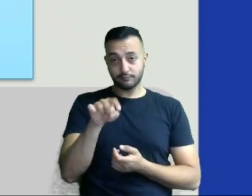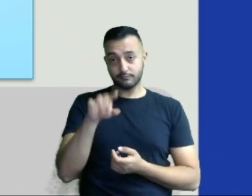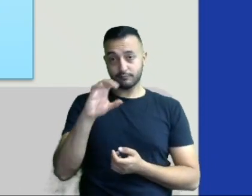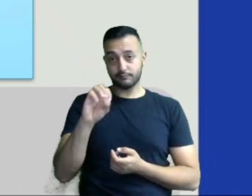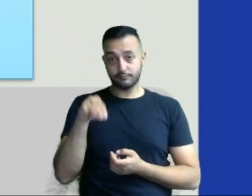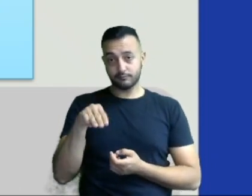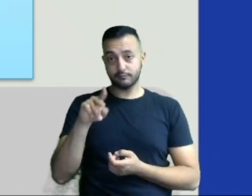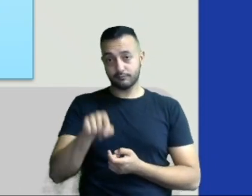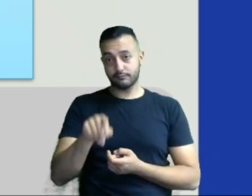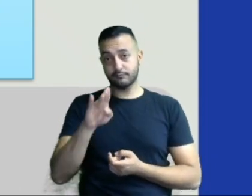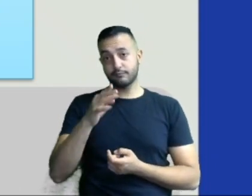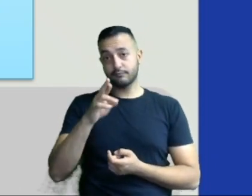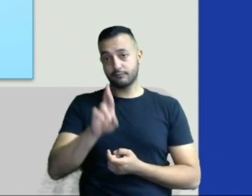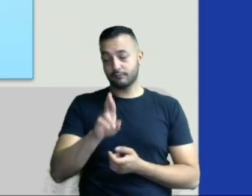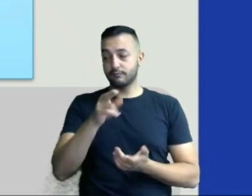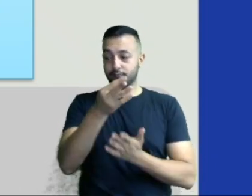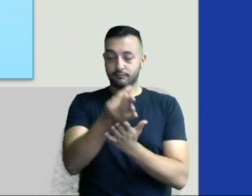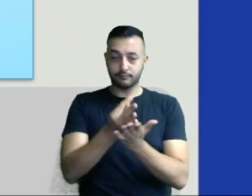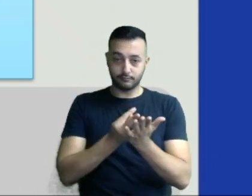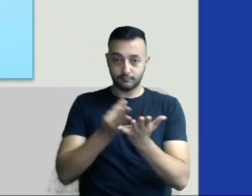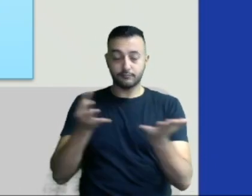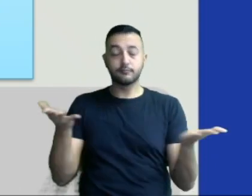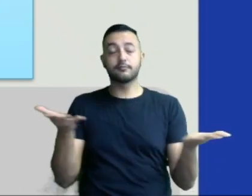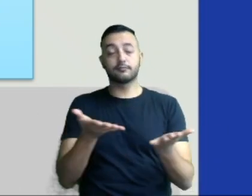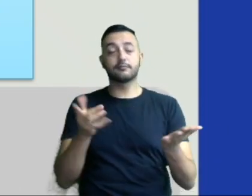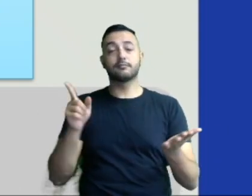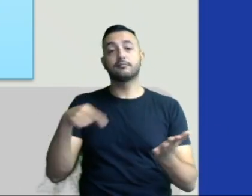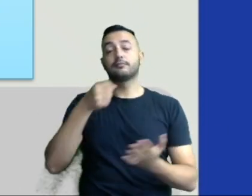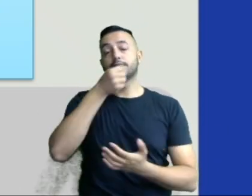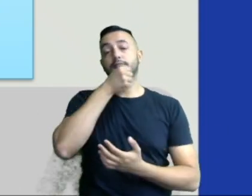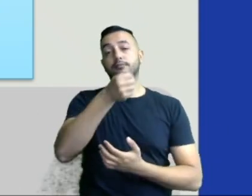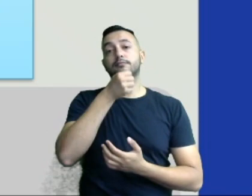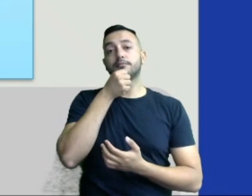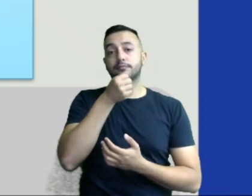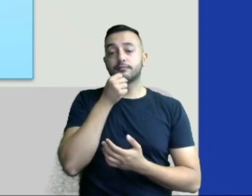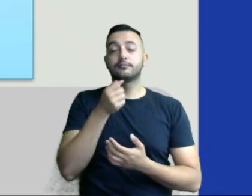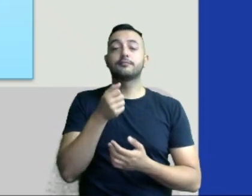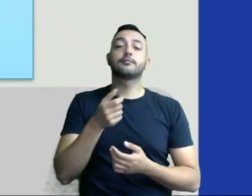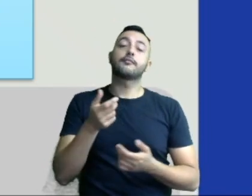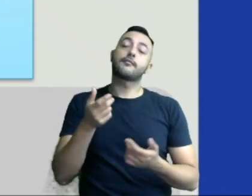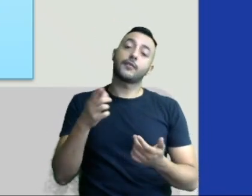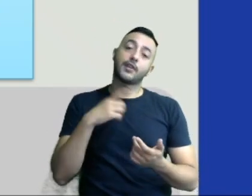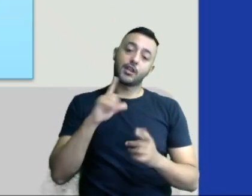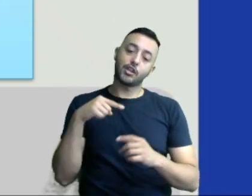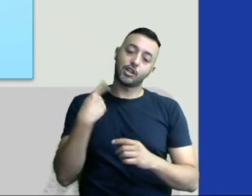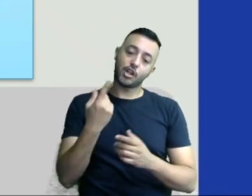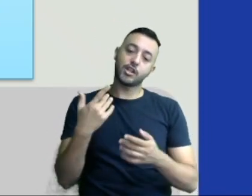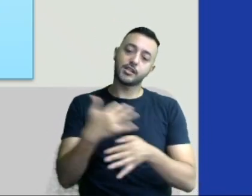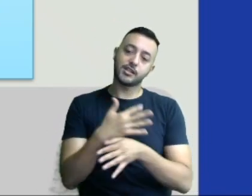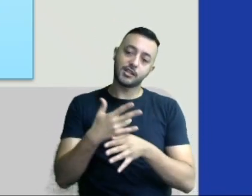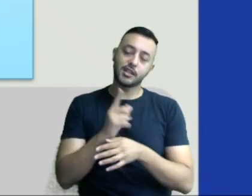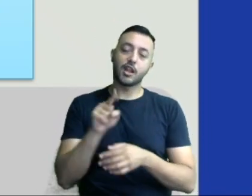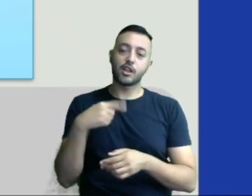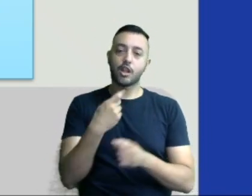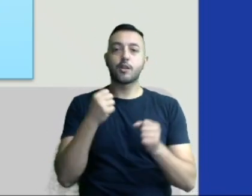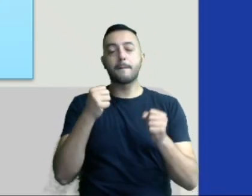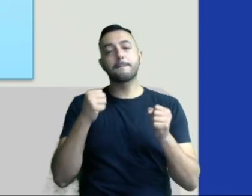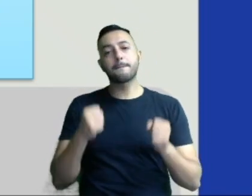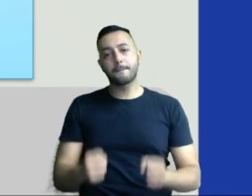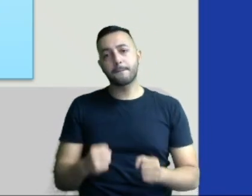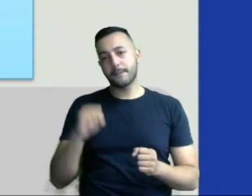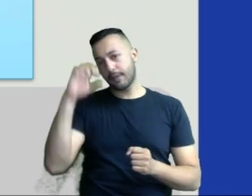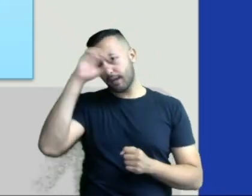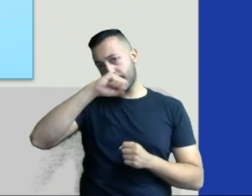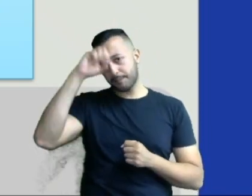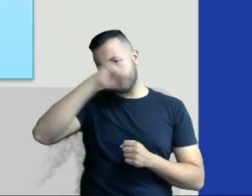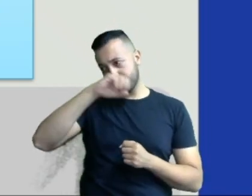nossavitoriape.com.br. Então, esse texto que eu trouxe para vocês hoje é uma reportagem da nossa cidade, para que a gente possa